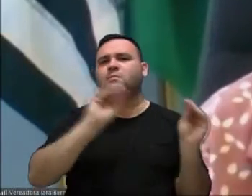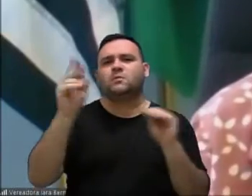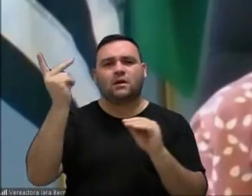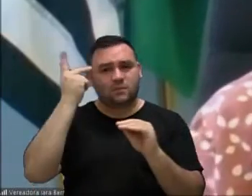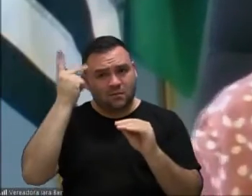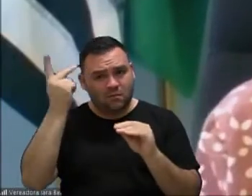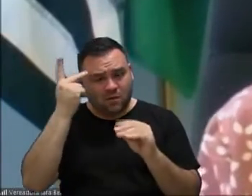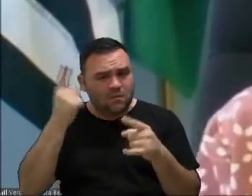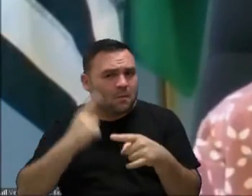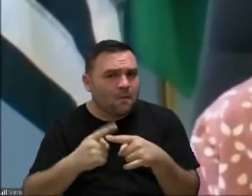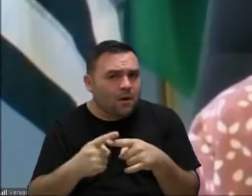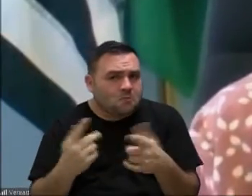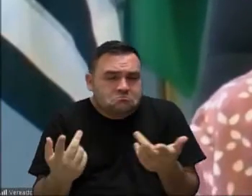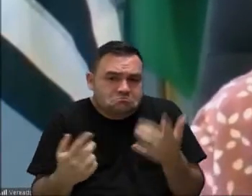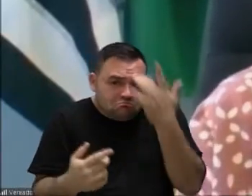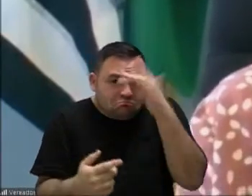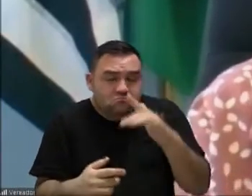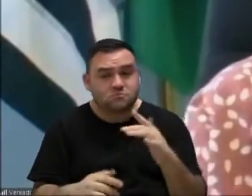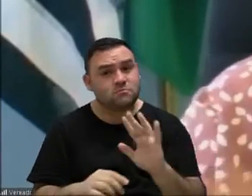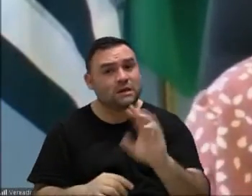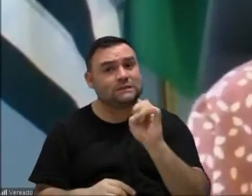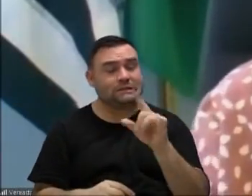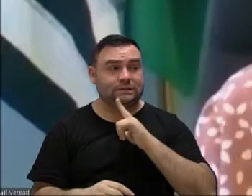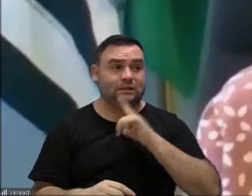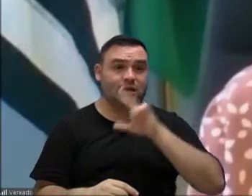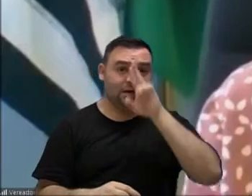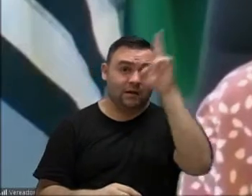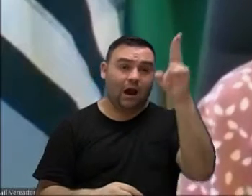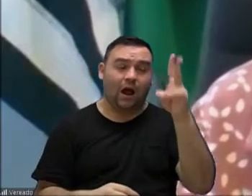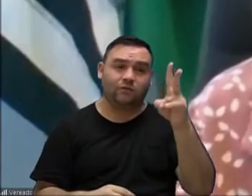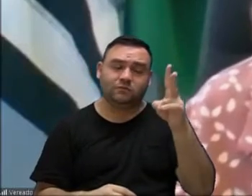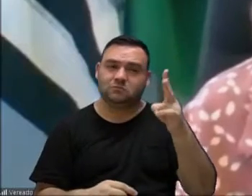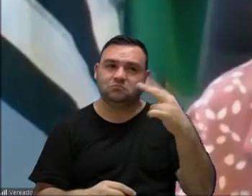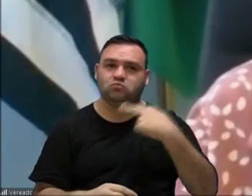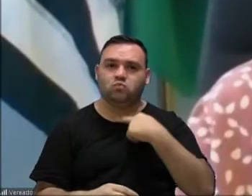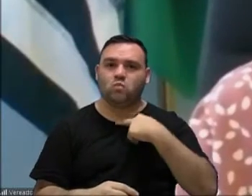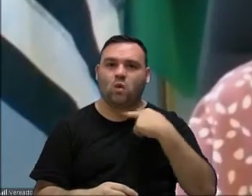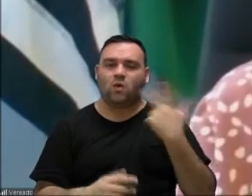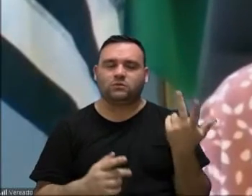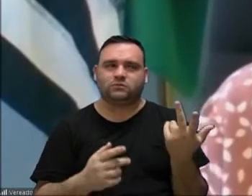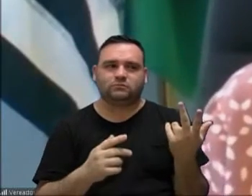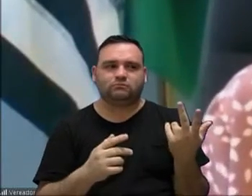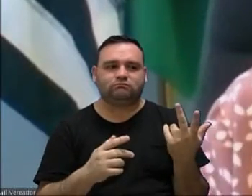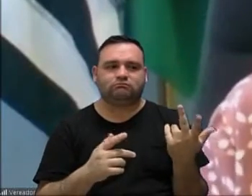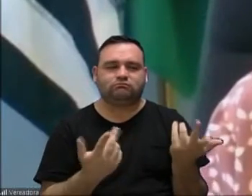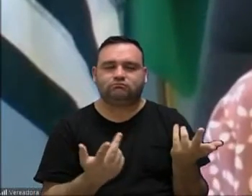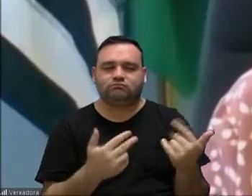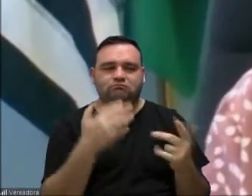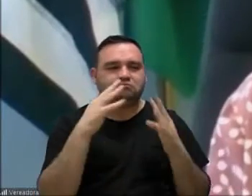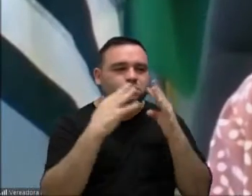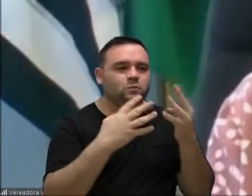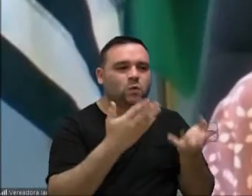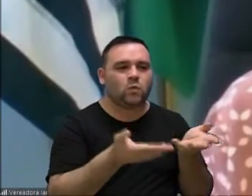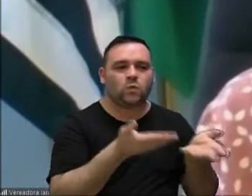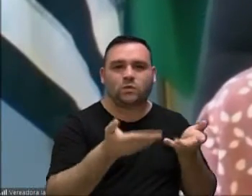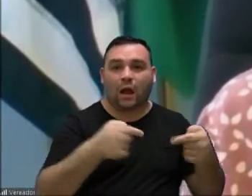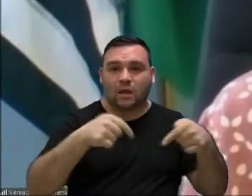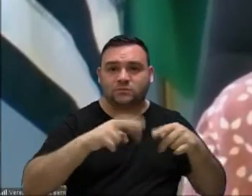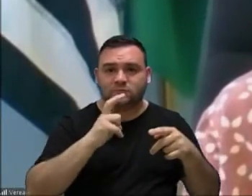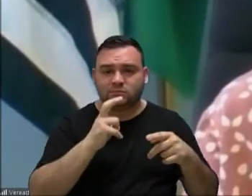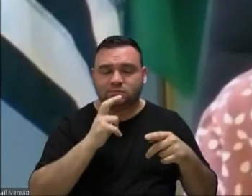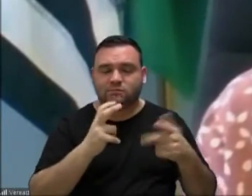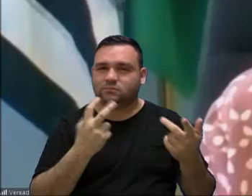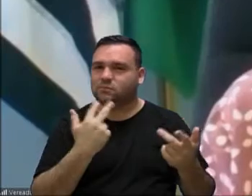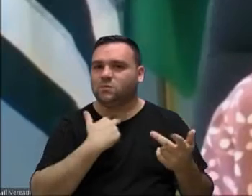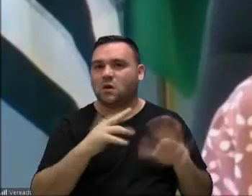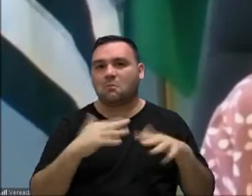porque mandar pacientes para São Paulo, a não ser que sejam casos mais graves que não possam ser atendidos aqui, mas não